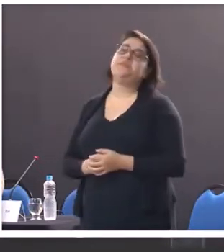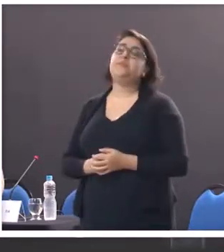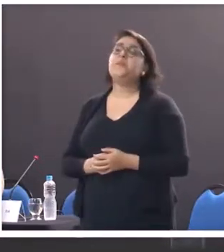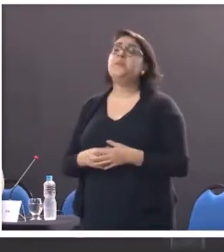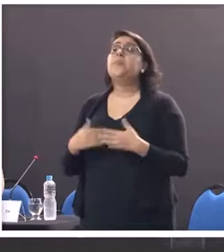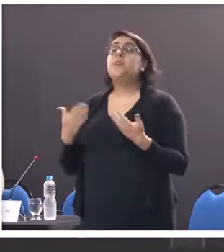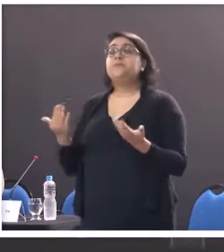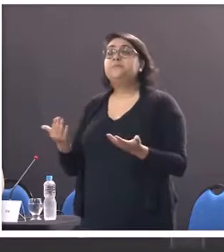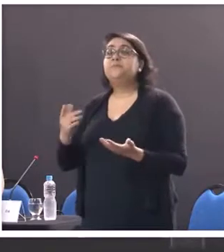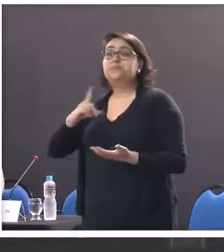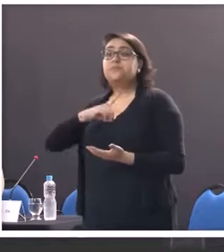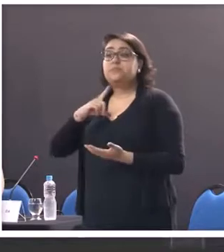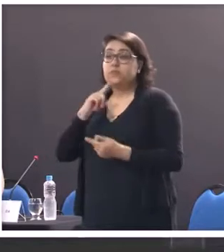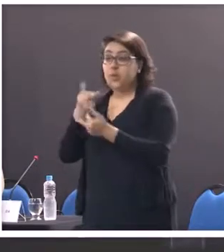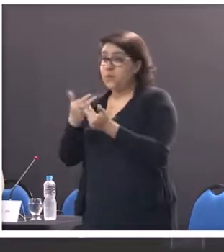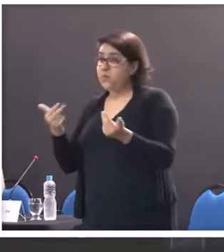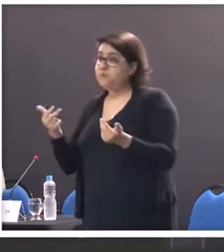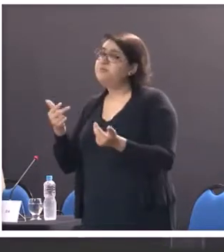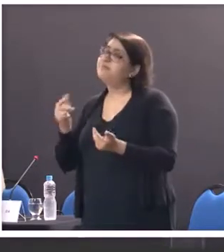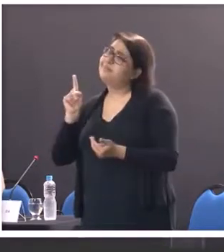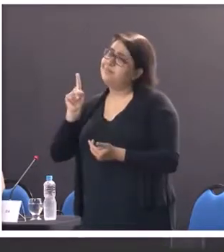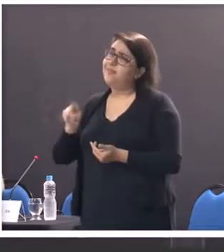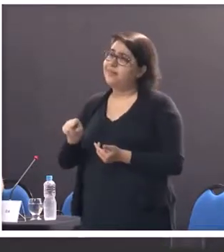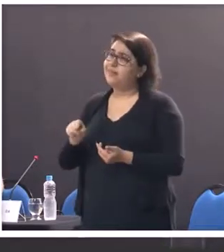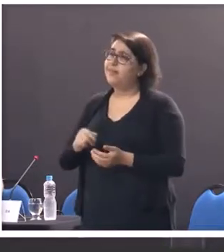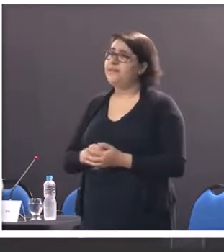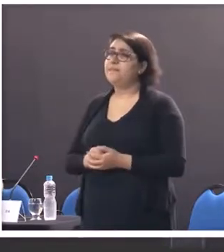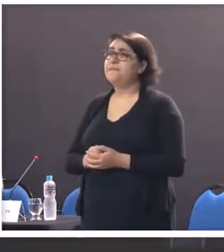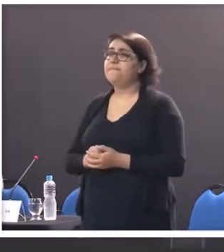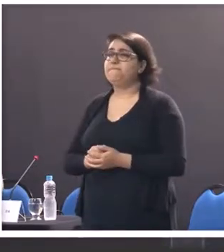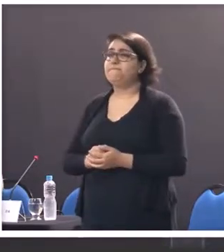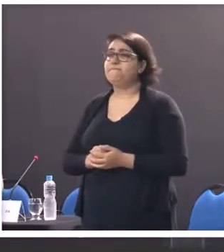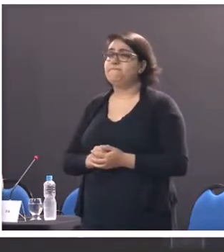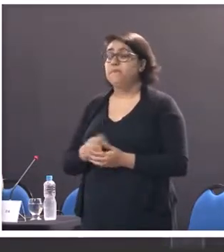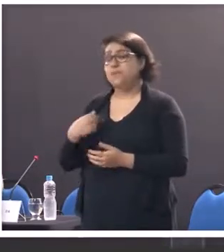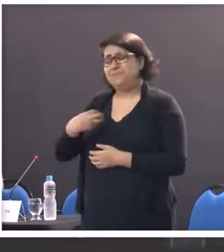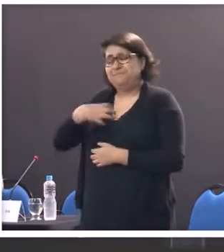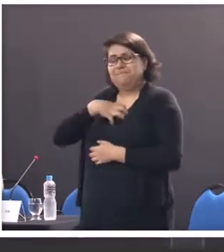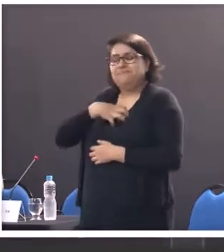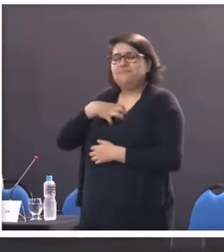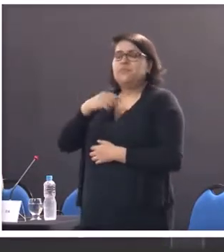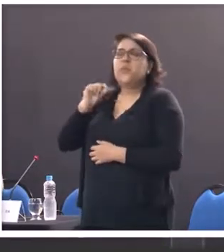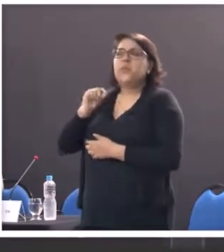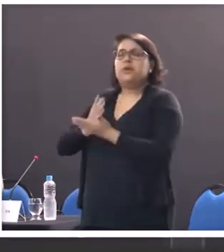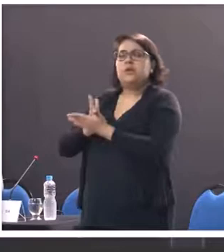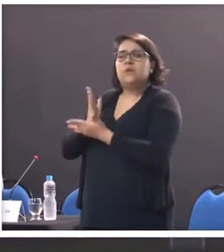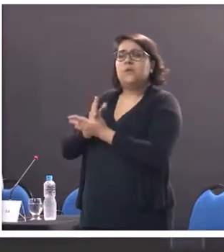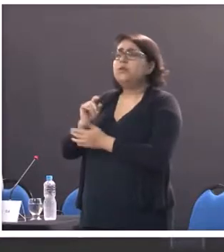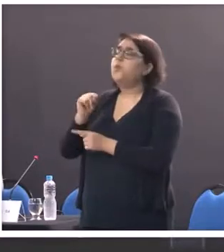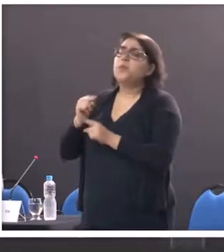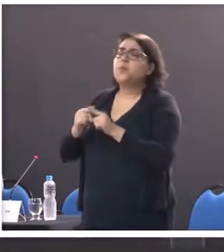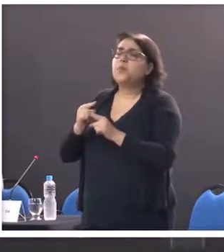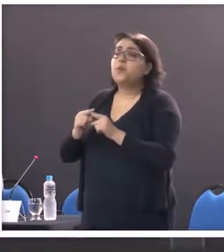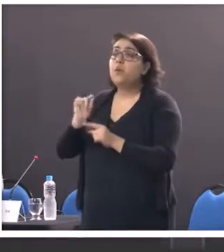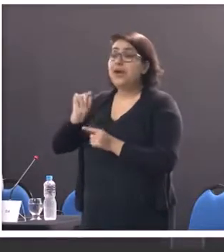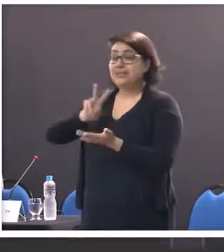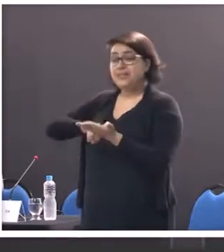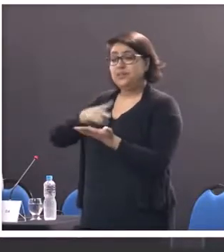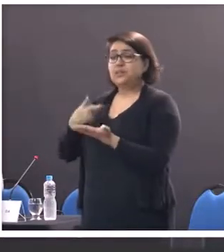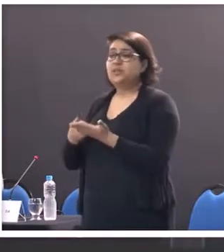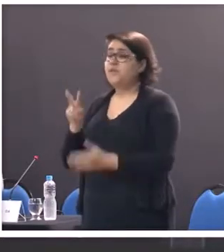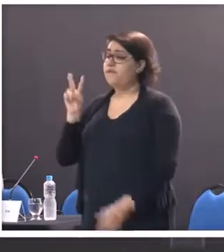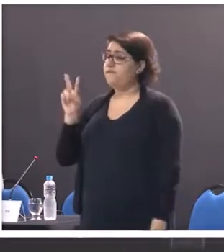E aí ele traz uma coisa que é muito, pelo menos me incomodou, que ele fala que a tradução é uma